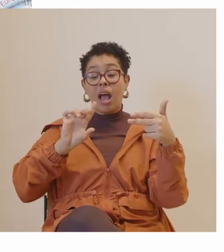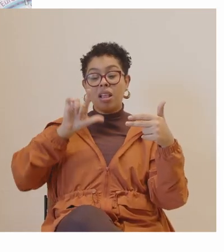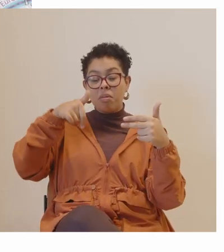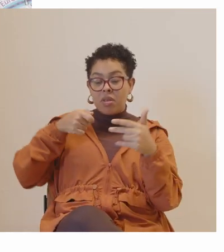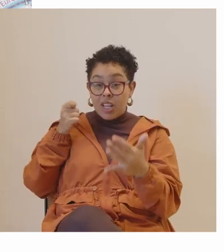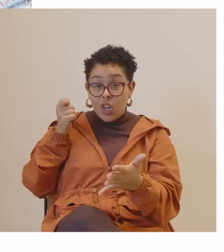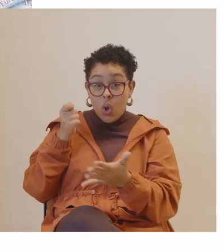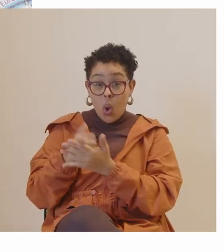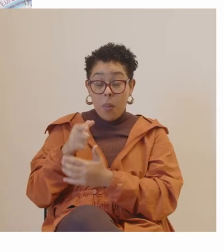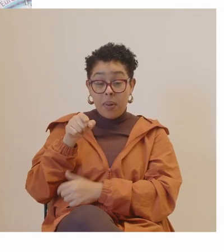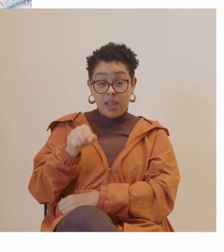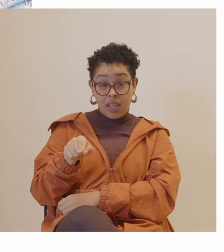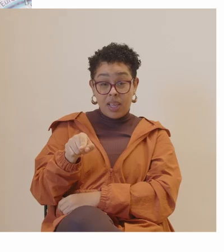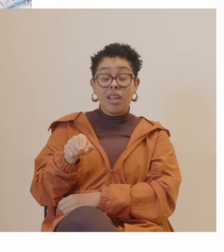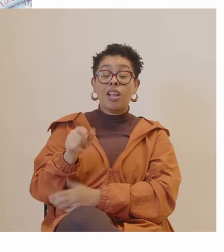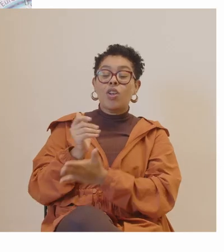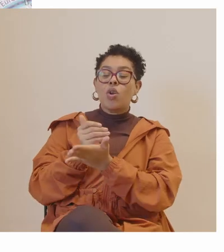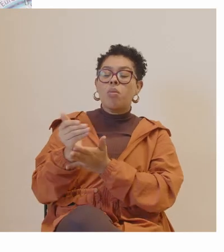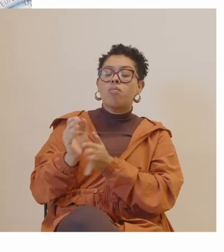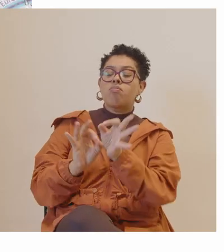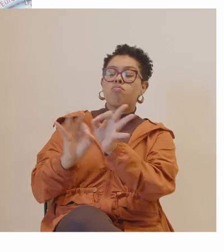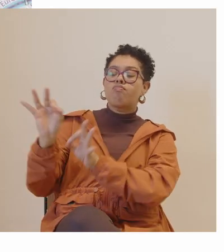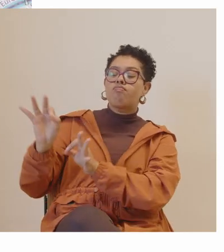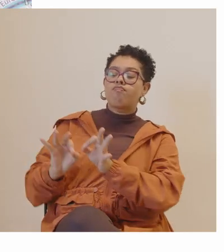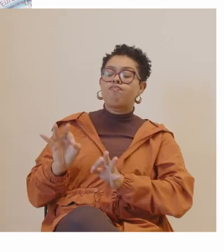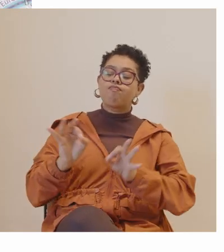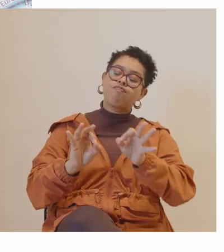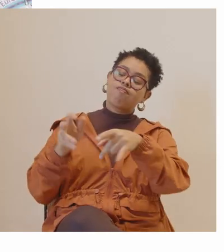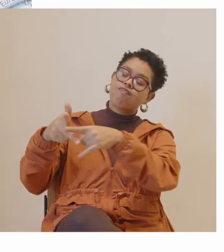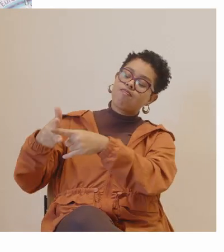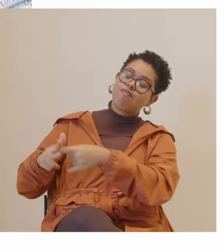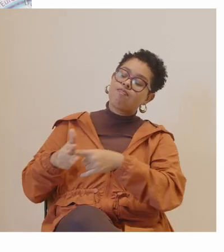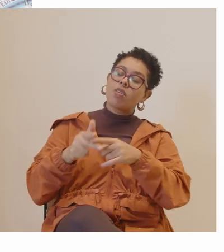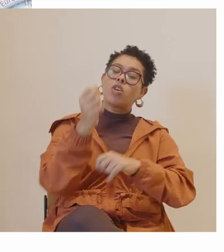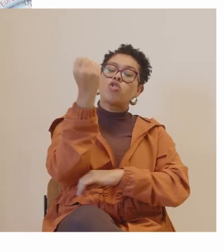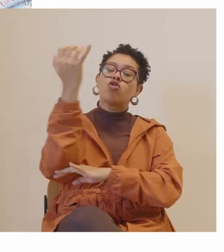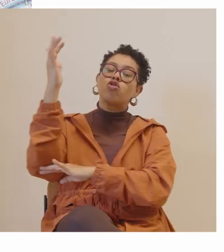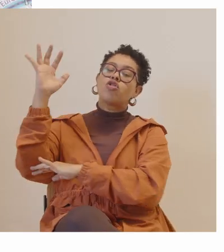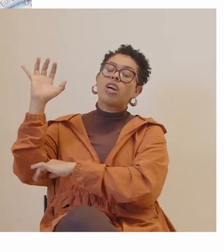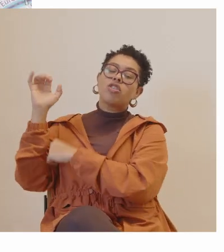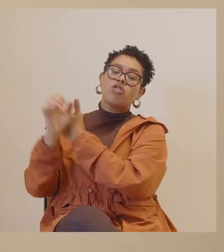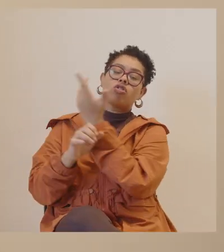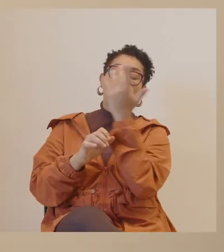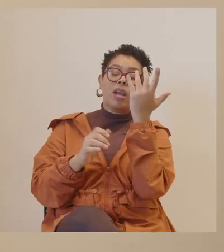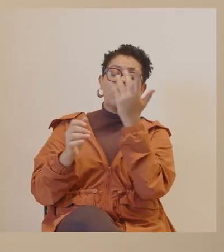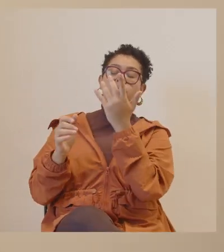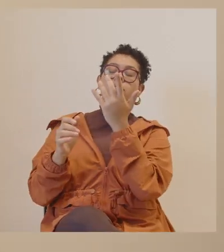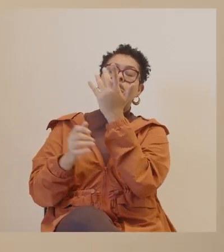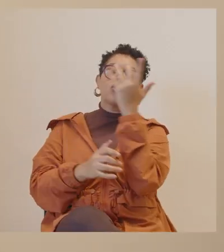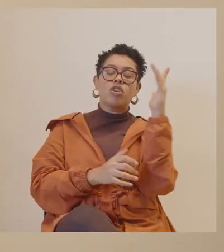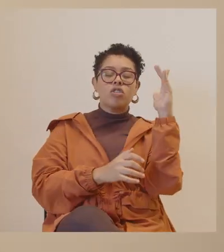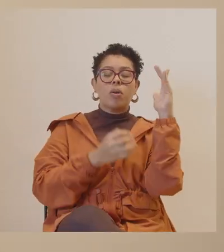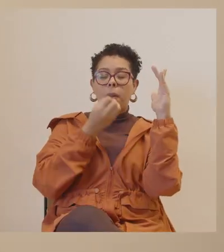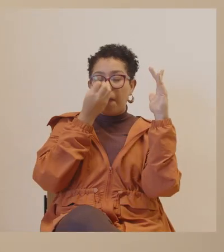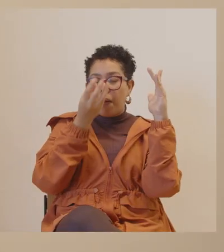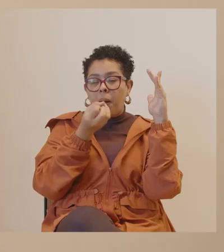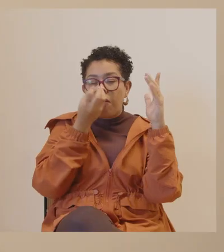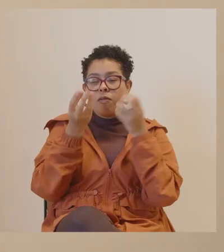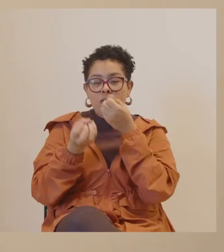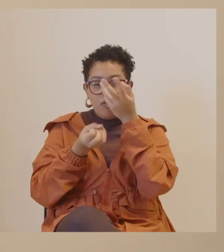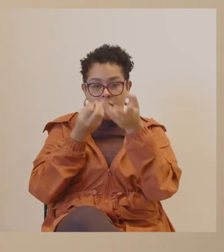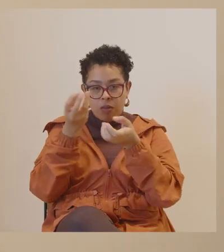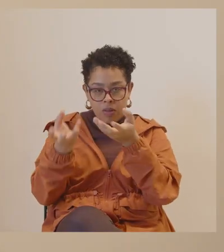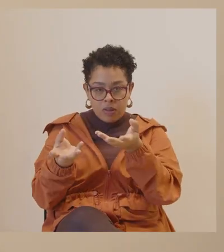Monet faz, né, ele começa a transformar, de fato, num jardim de flores, né? A outra coisa